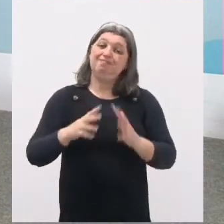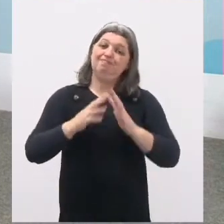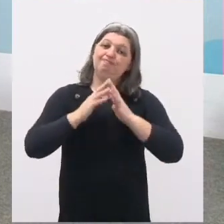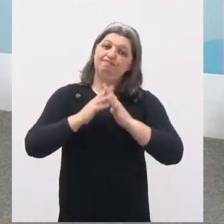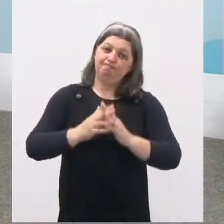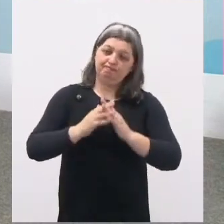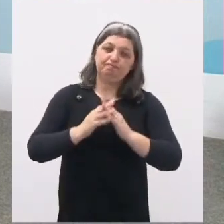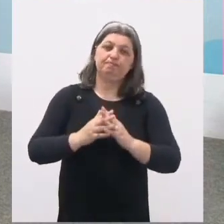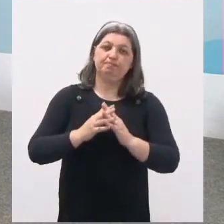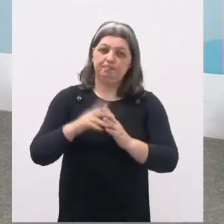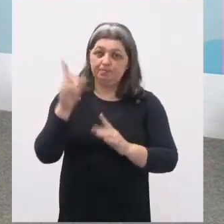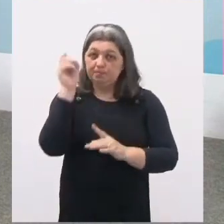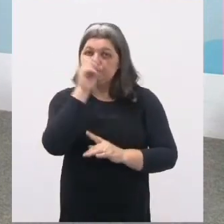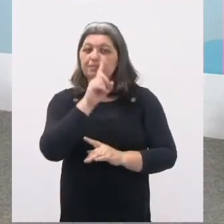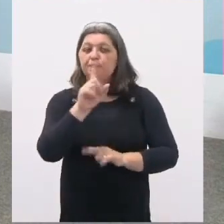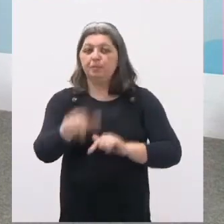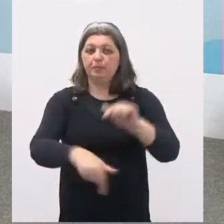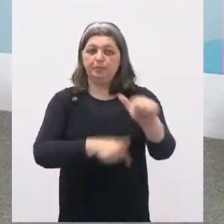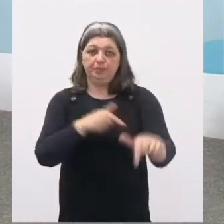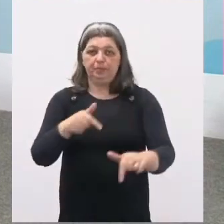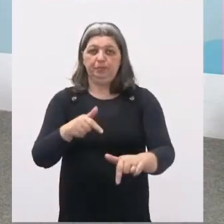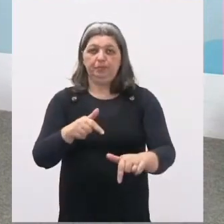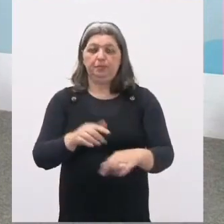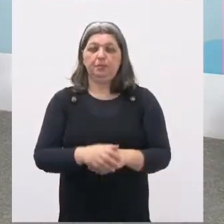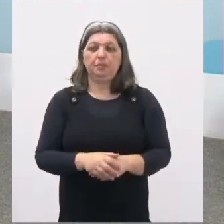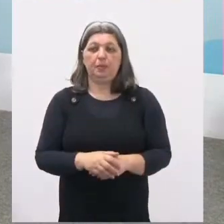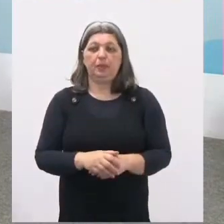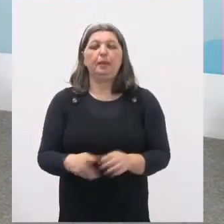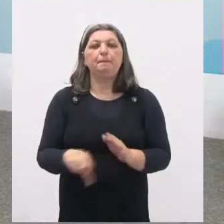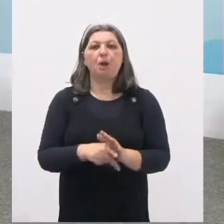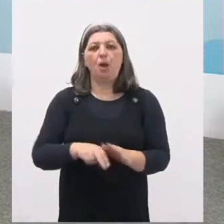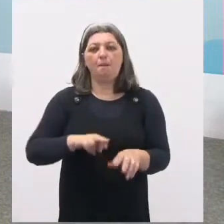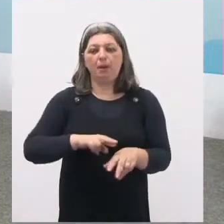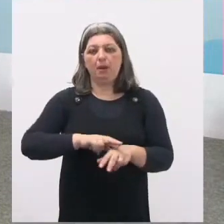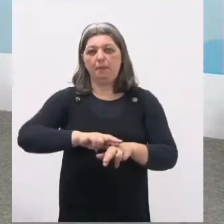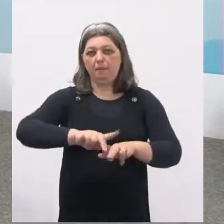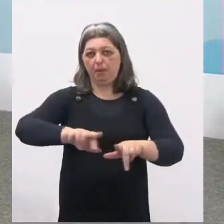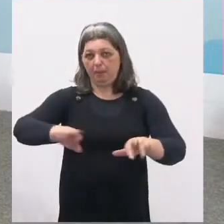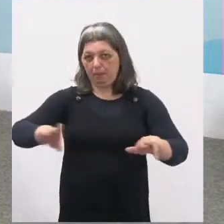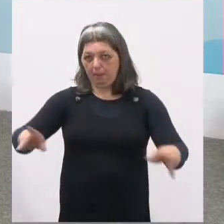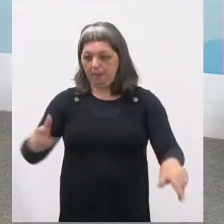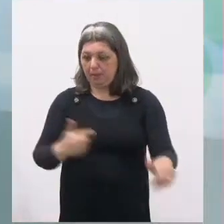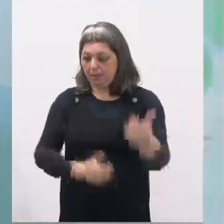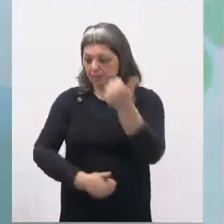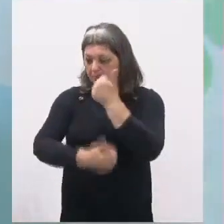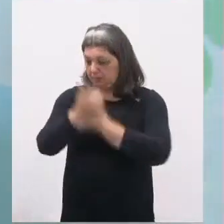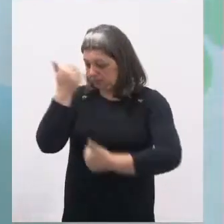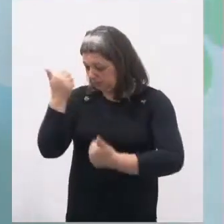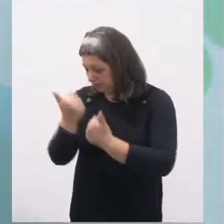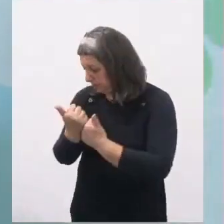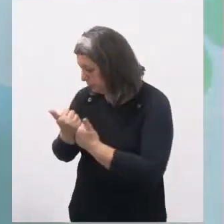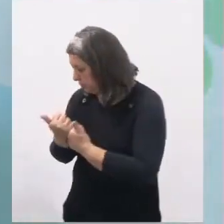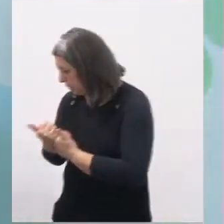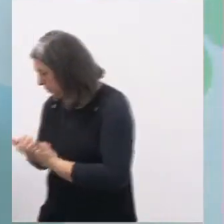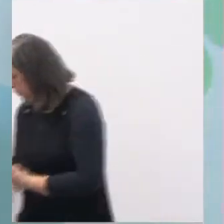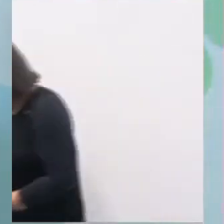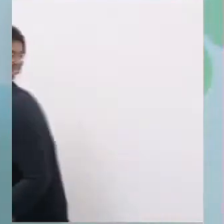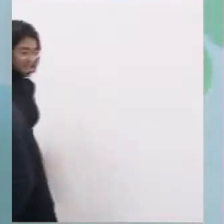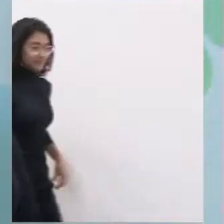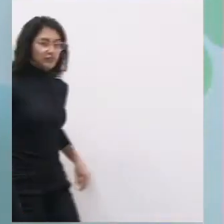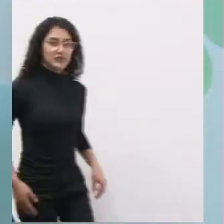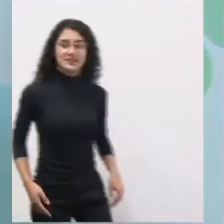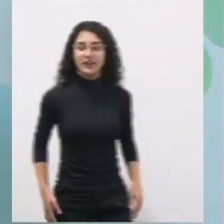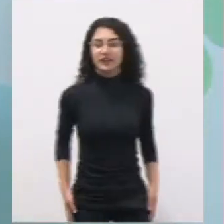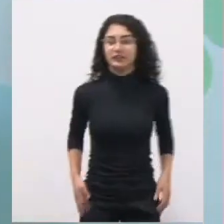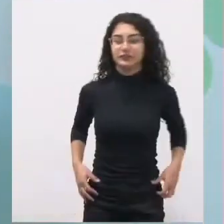maior para você trabalhar com a diversidade, com os costumes e também com as ideias, né? Por isso mesmo tem a